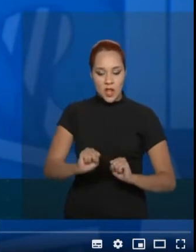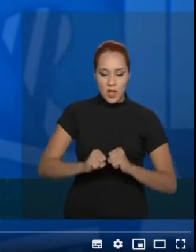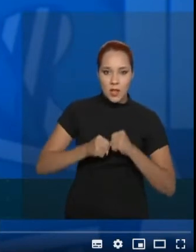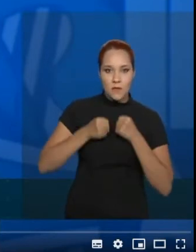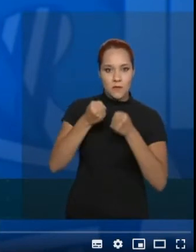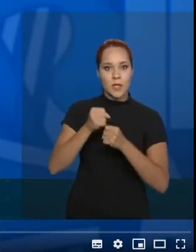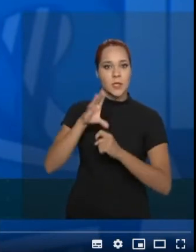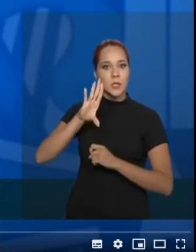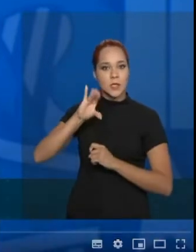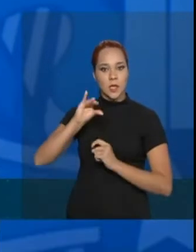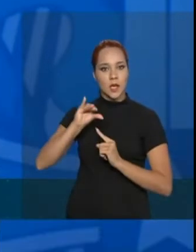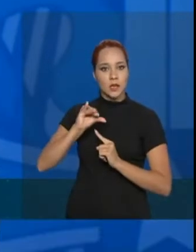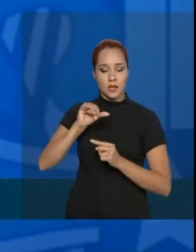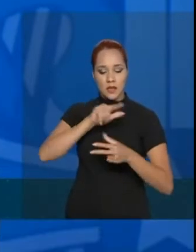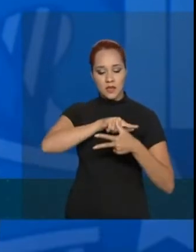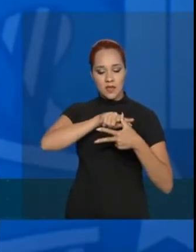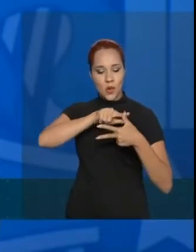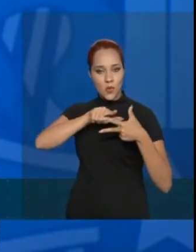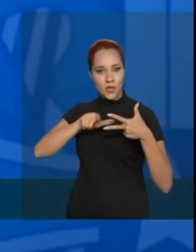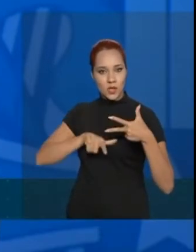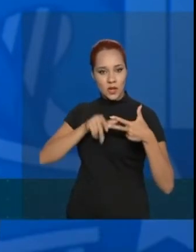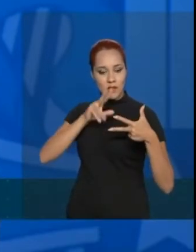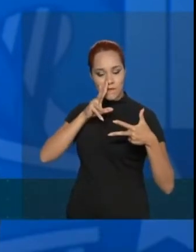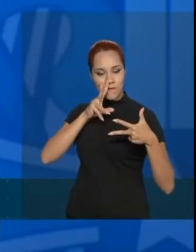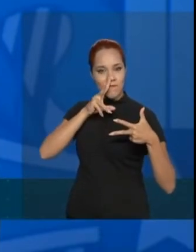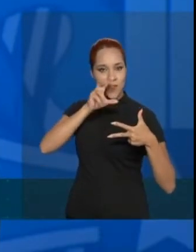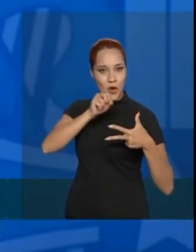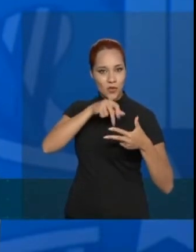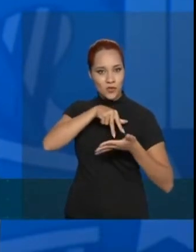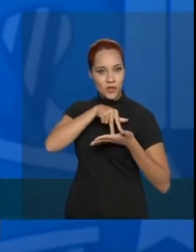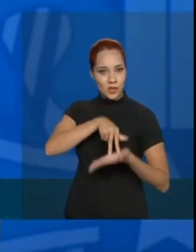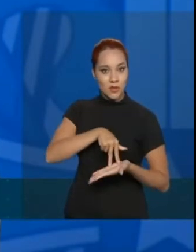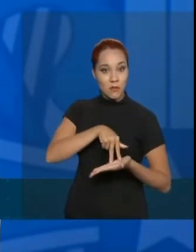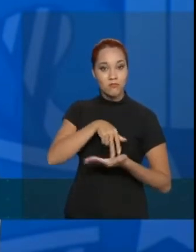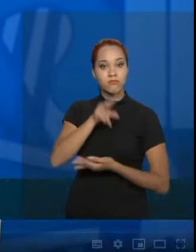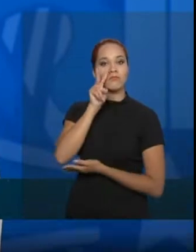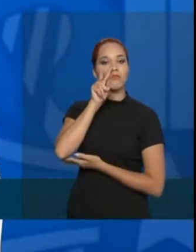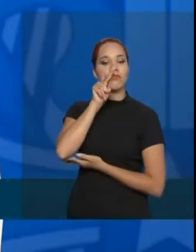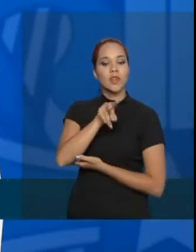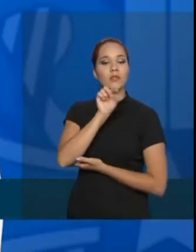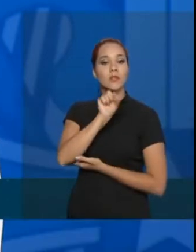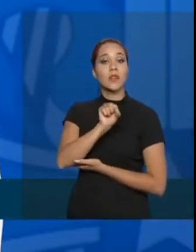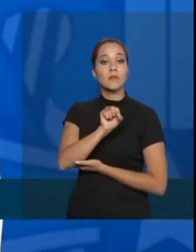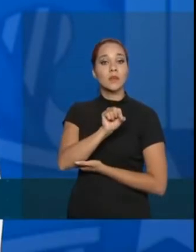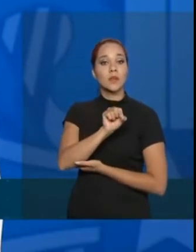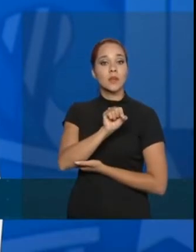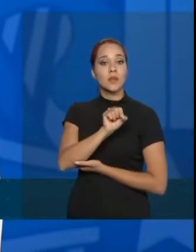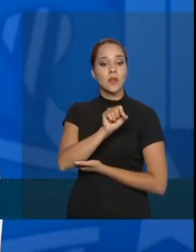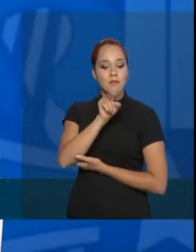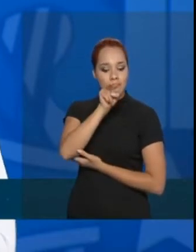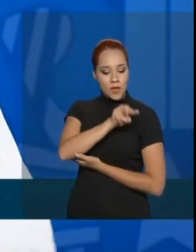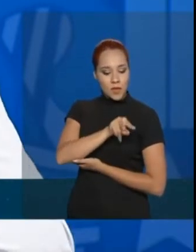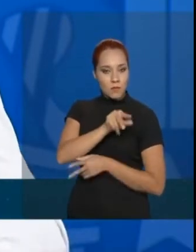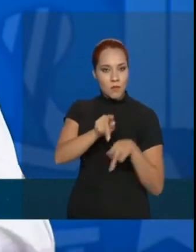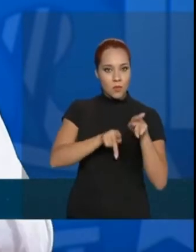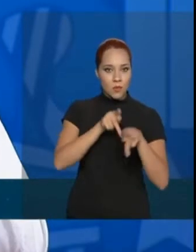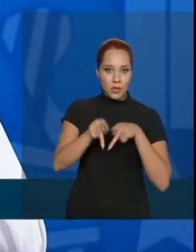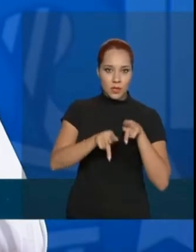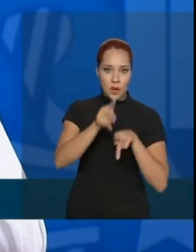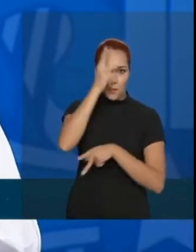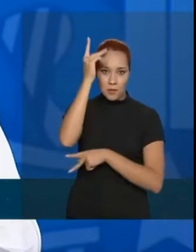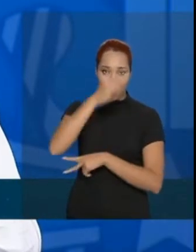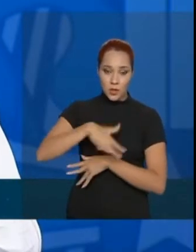São os nossos três pilares de sustentação, olhando sempre para a população, para as pessoas. O